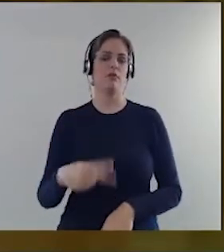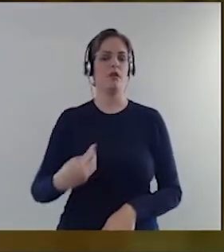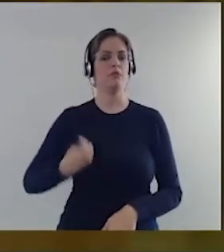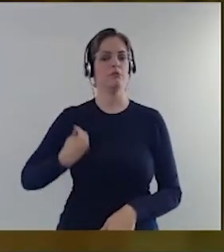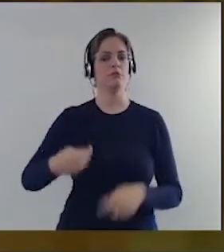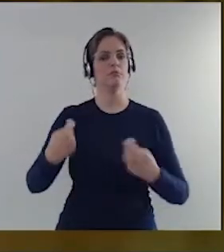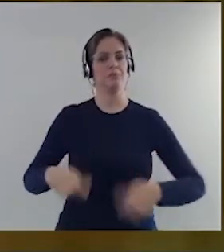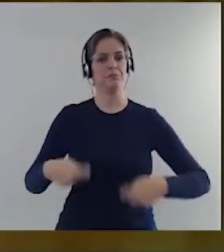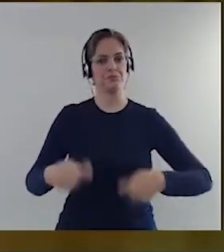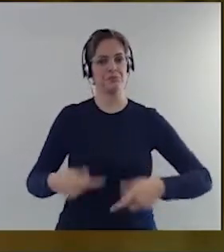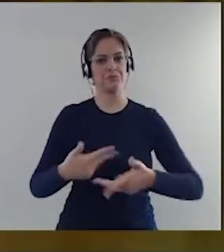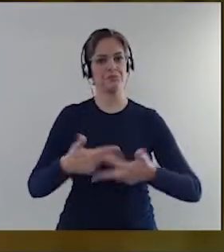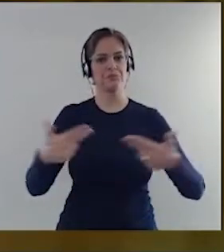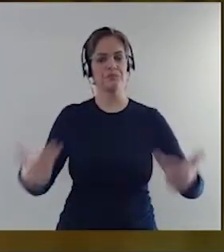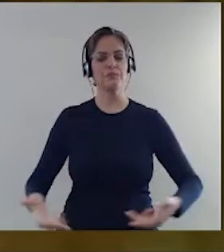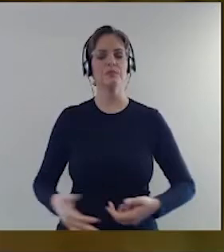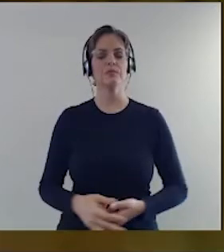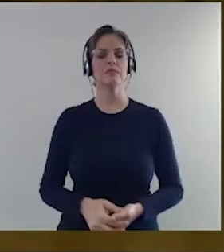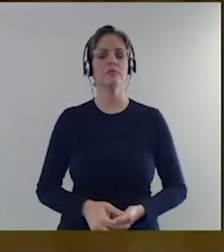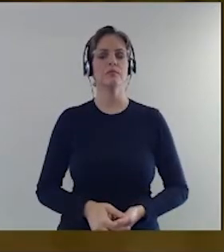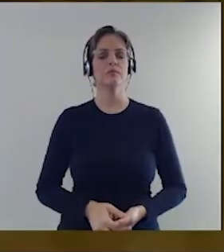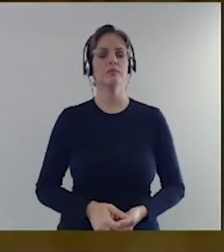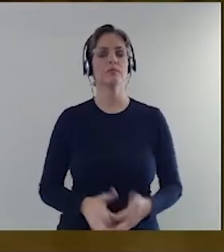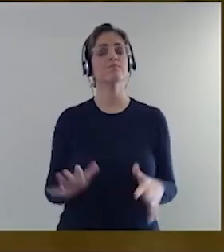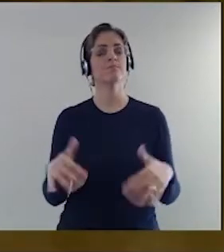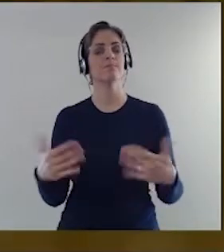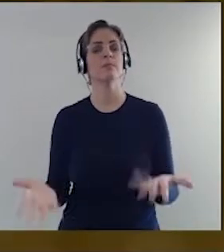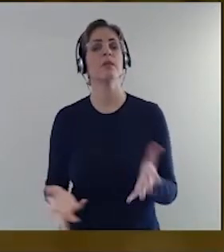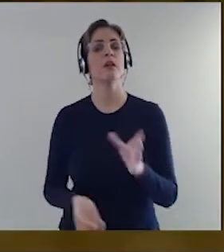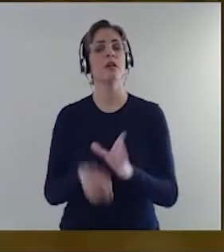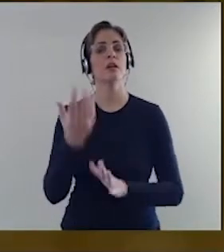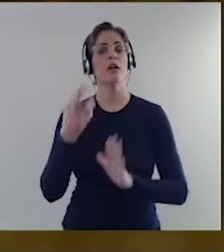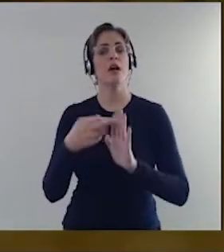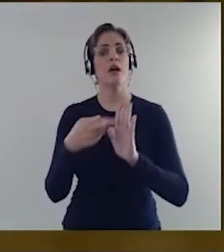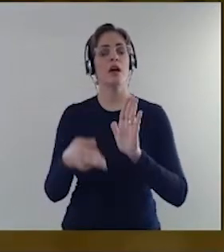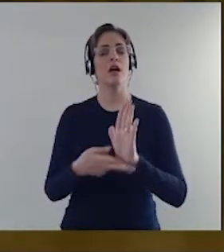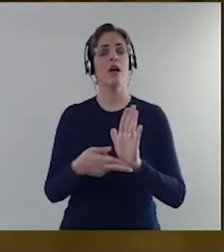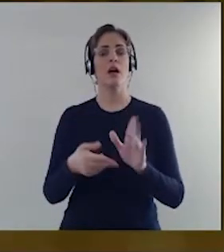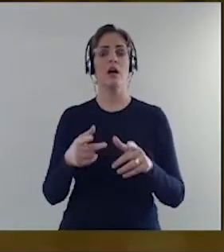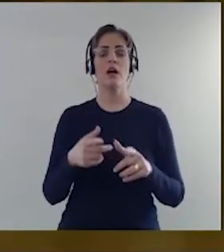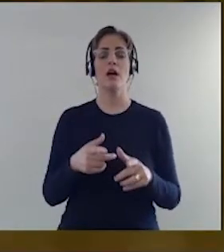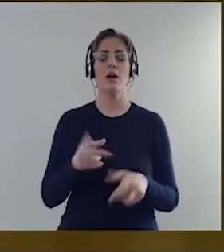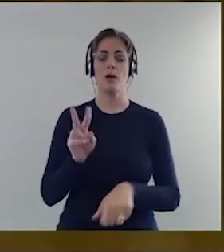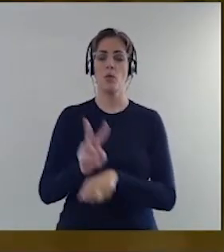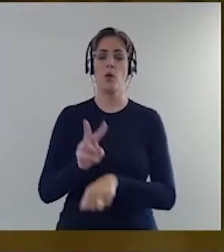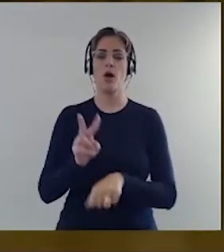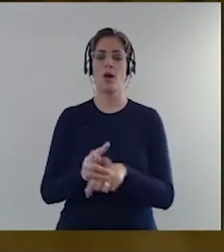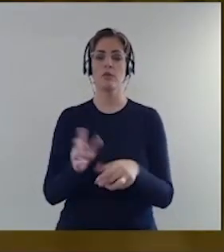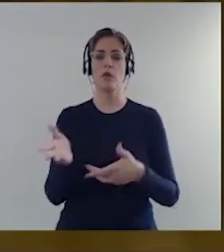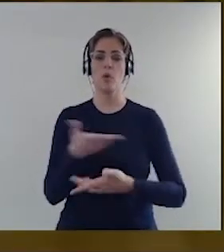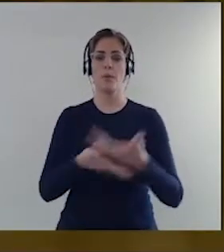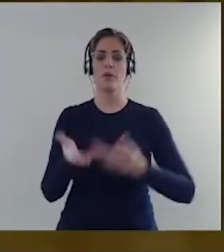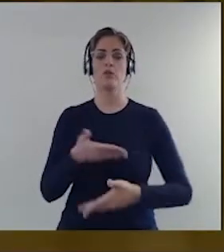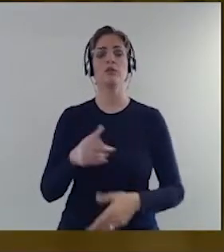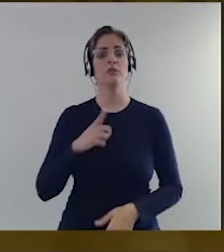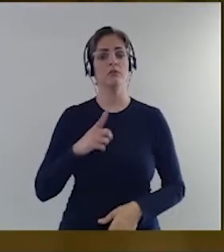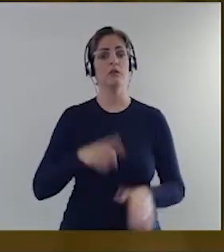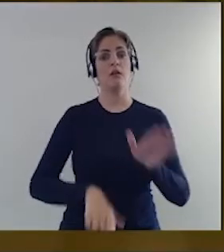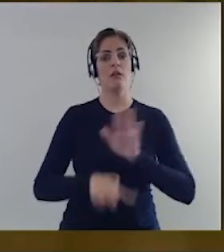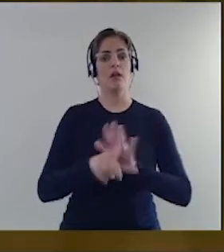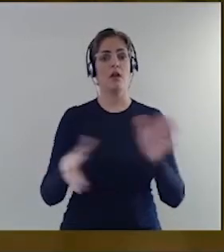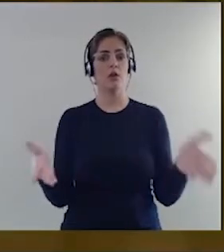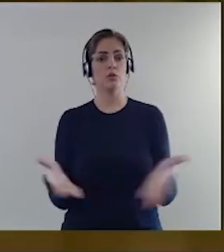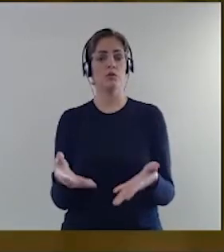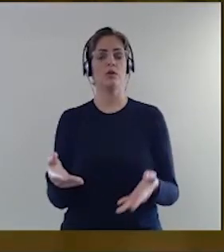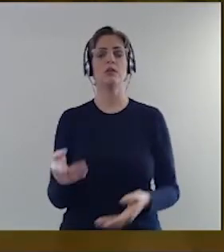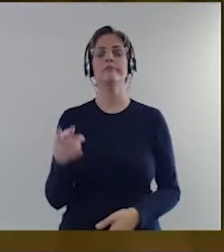A implementação da regra da prevalência da guarda compartilhada, conforme previsão legal atual,